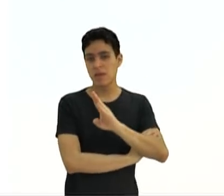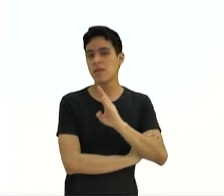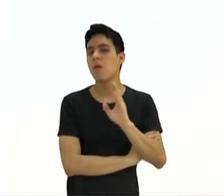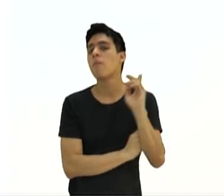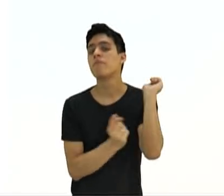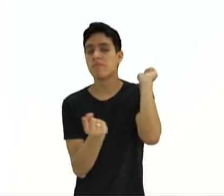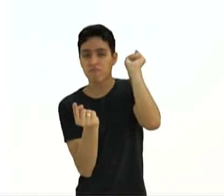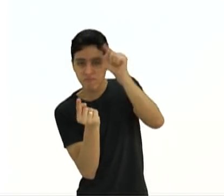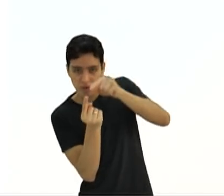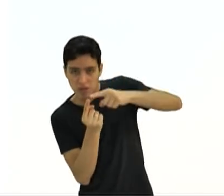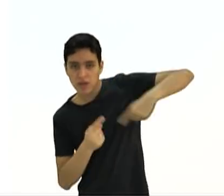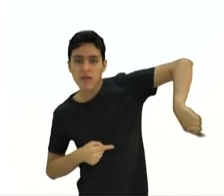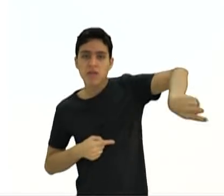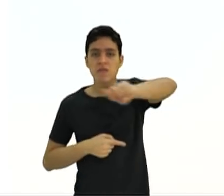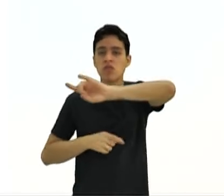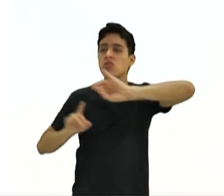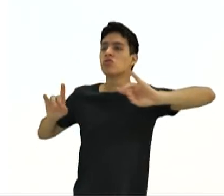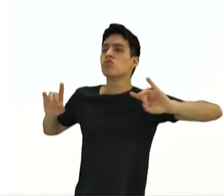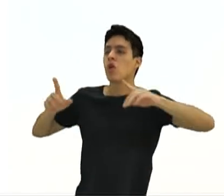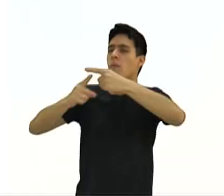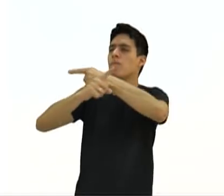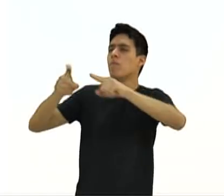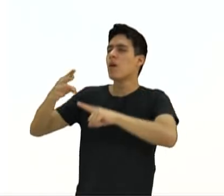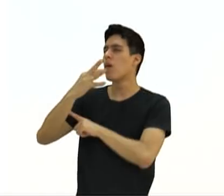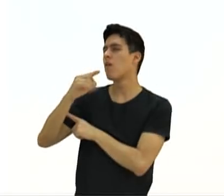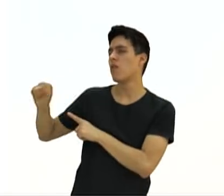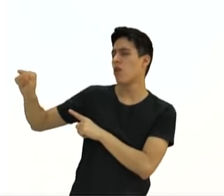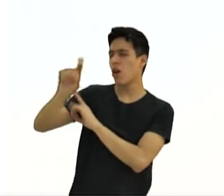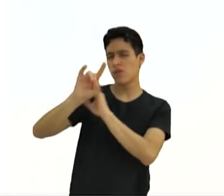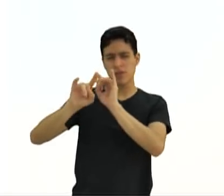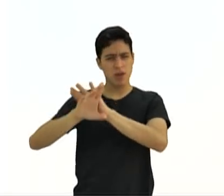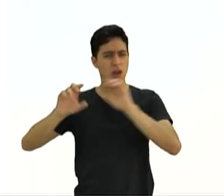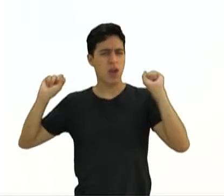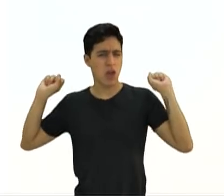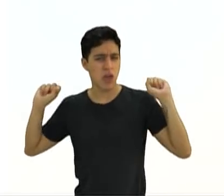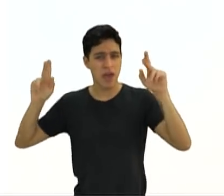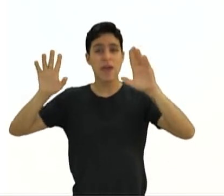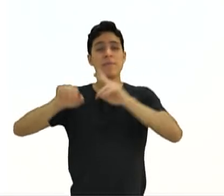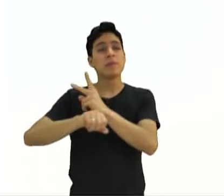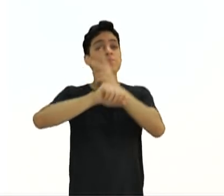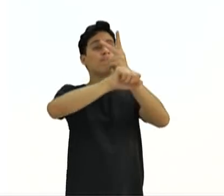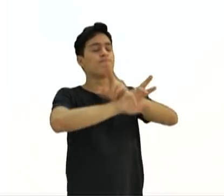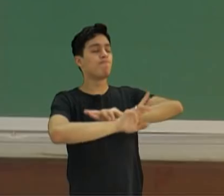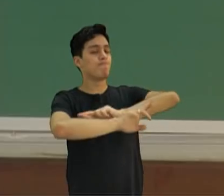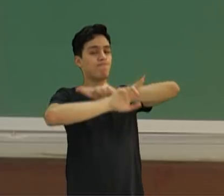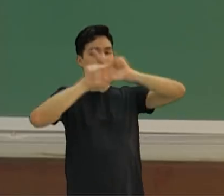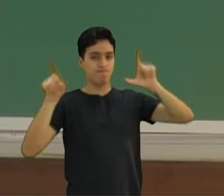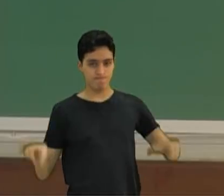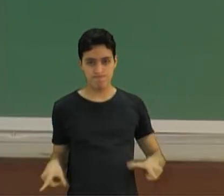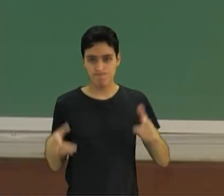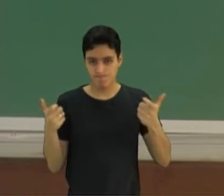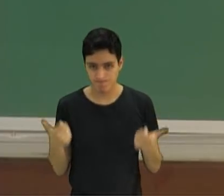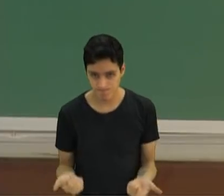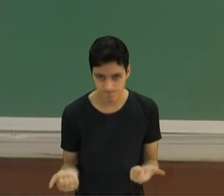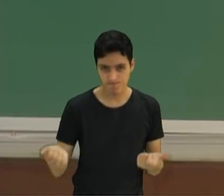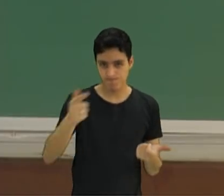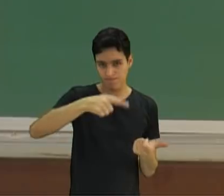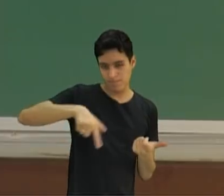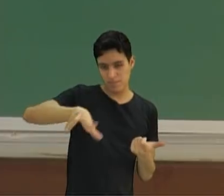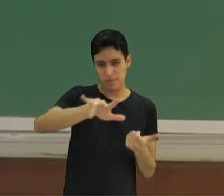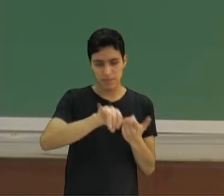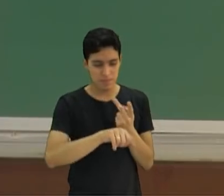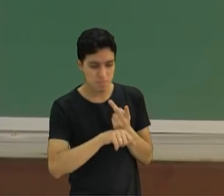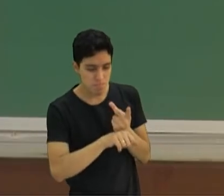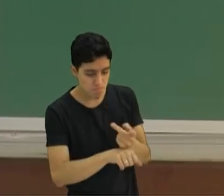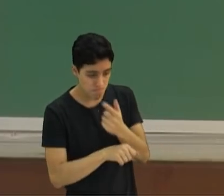ir além das músicas que já conhecemos. Então você vai pesquisar lá algumas cantoras brasileiras,